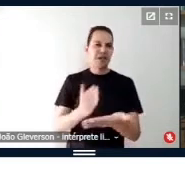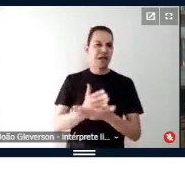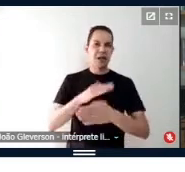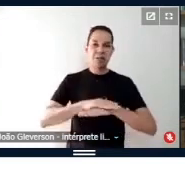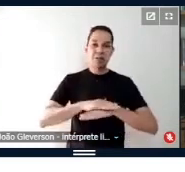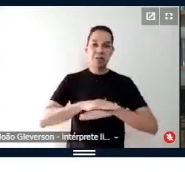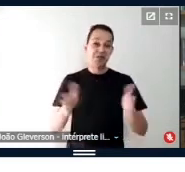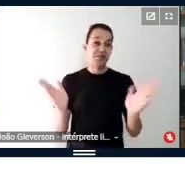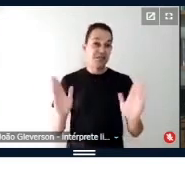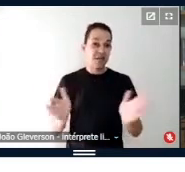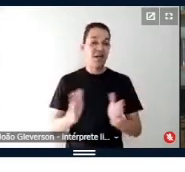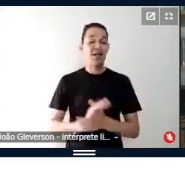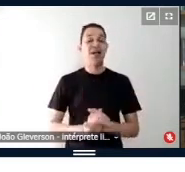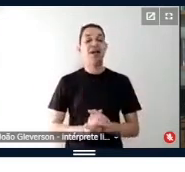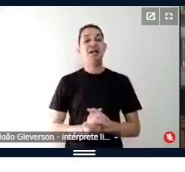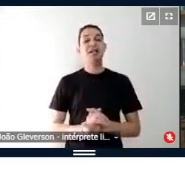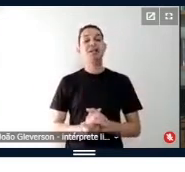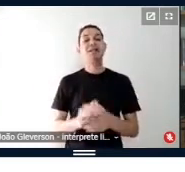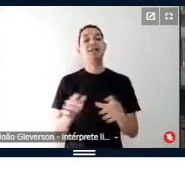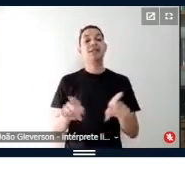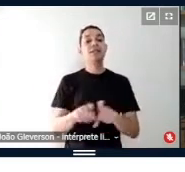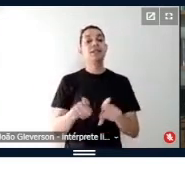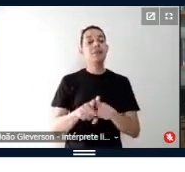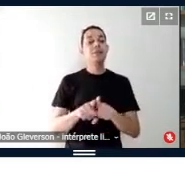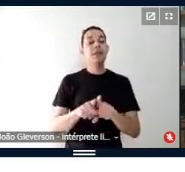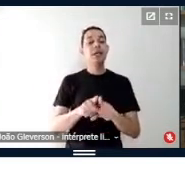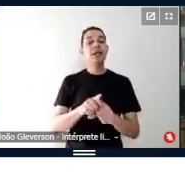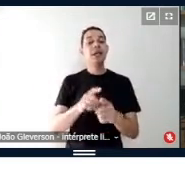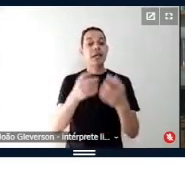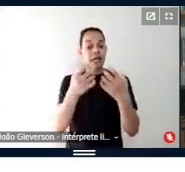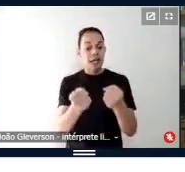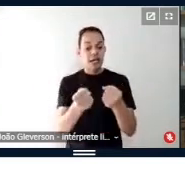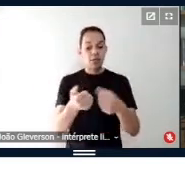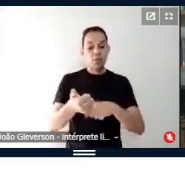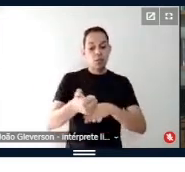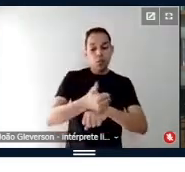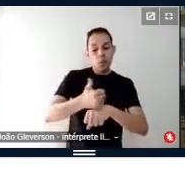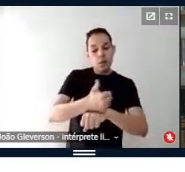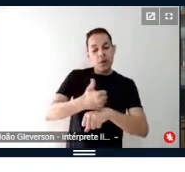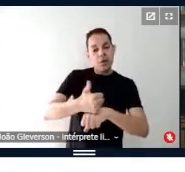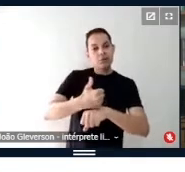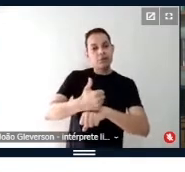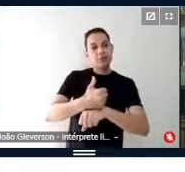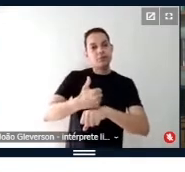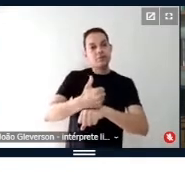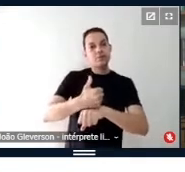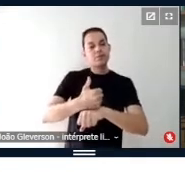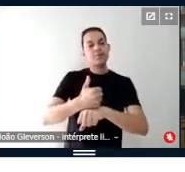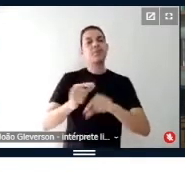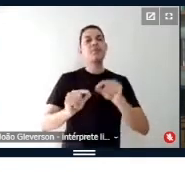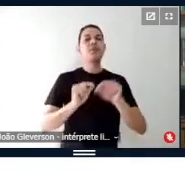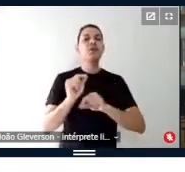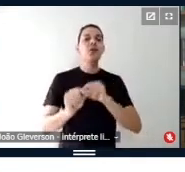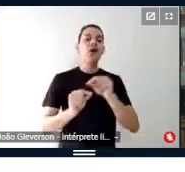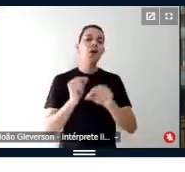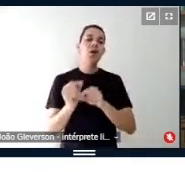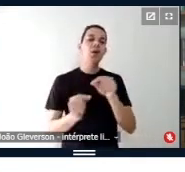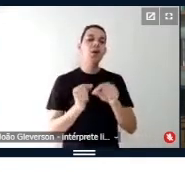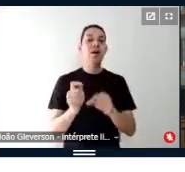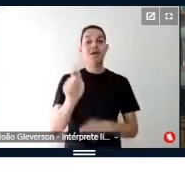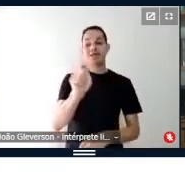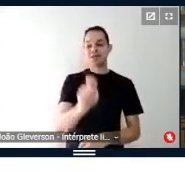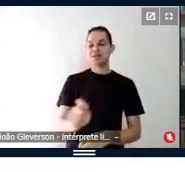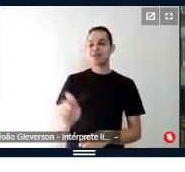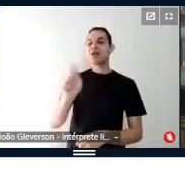o reconhecimento profissional é dito ali apenas por meio de associações de surdos,